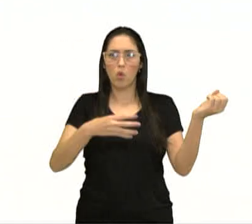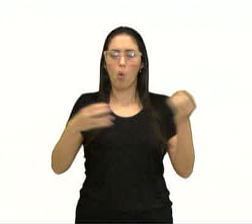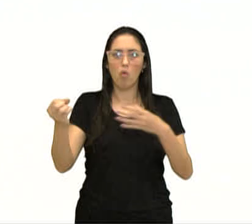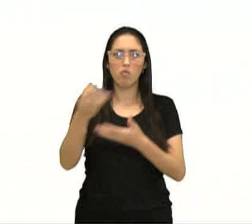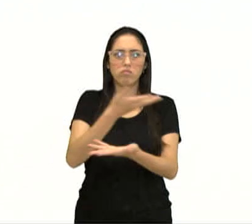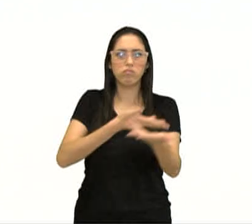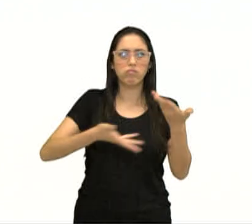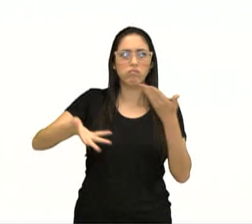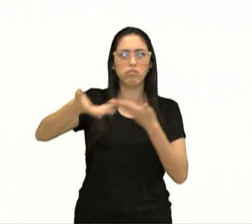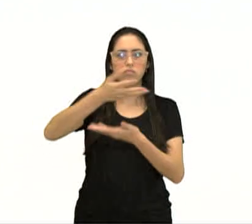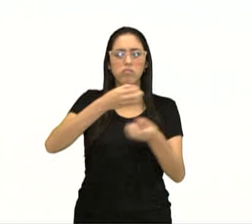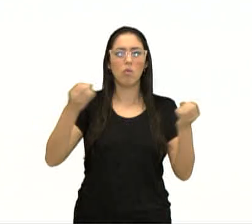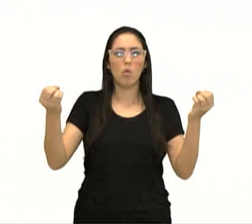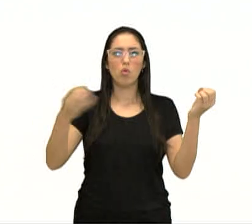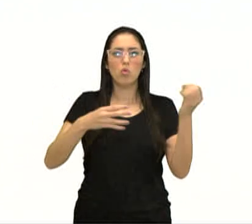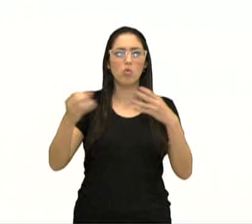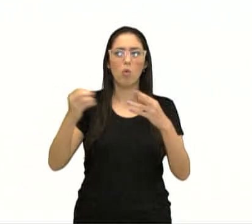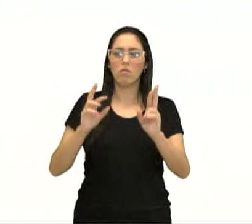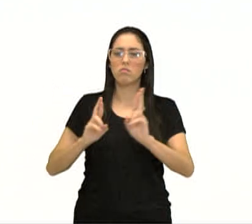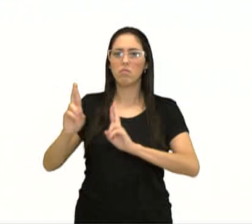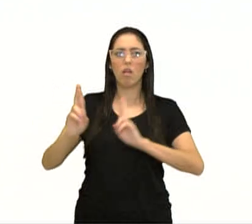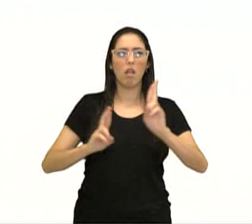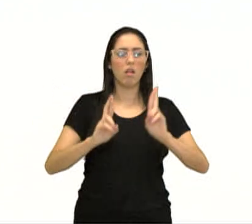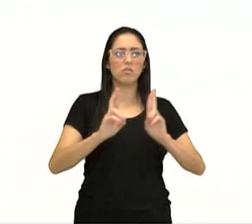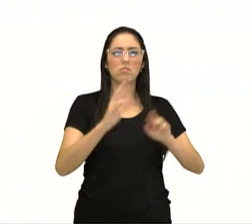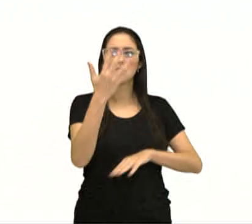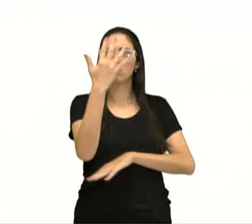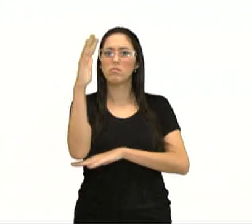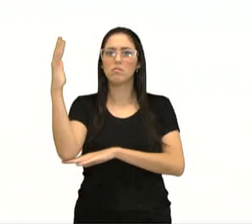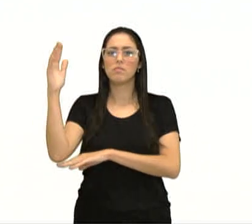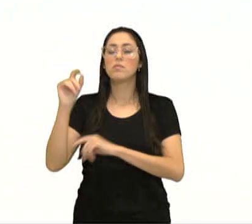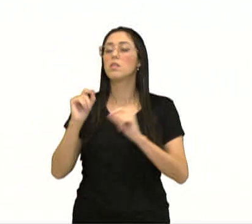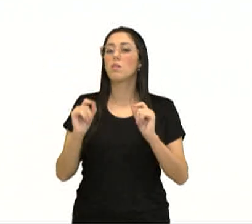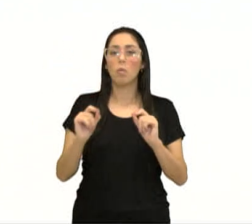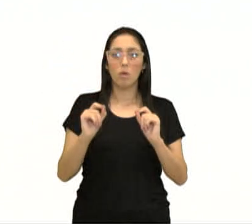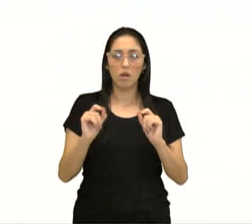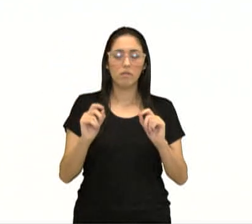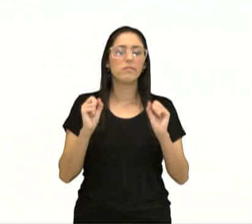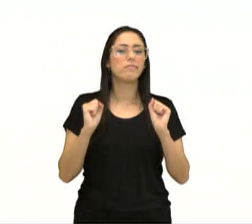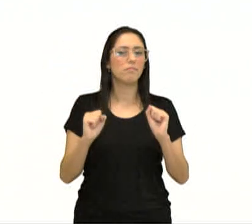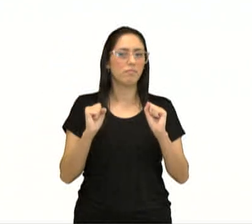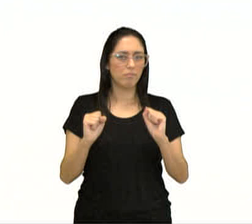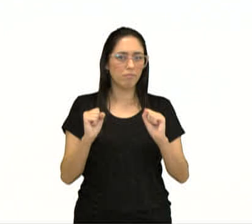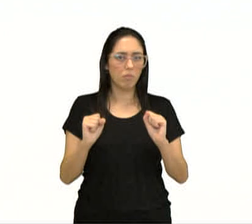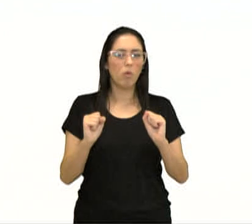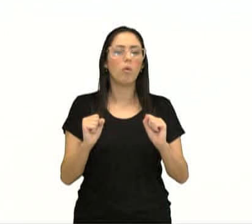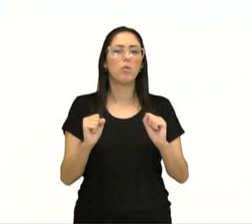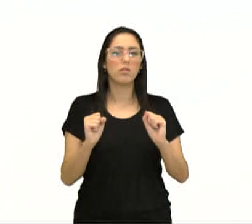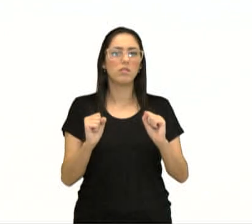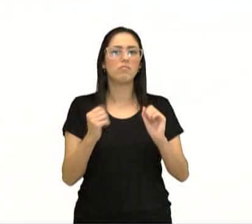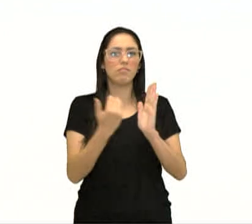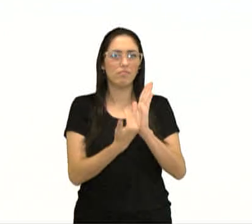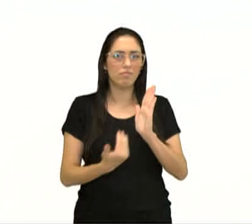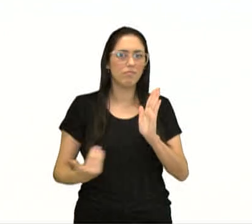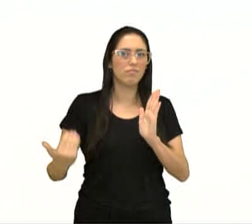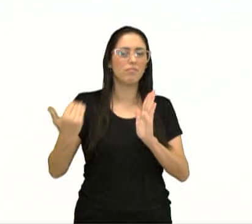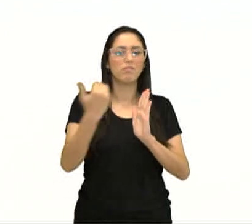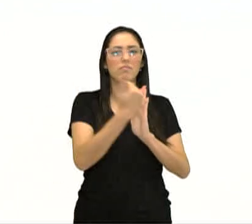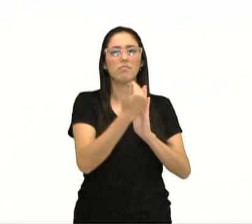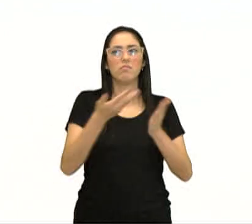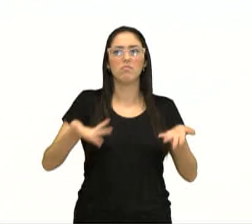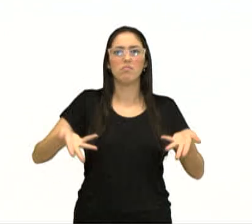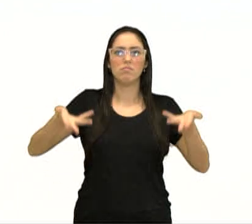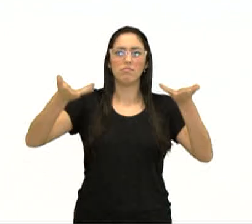com que nós nos relacionamos com o meio natural também vai contribuir e potencializar esse fenômeno de aumento